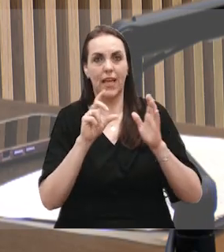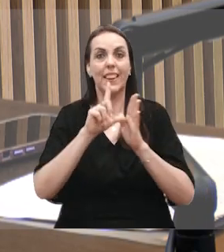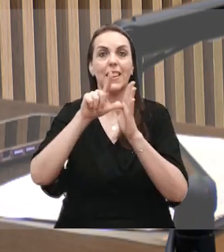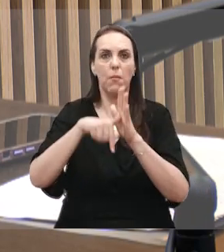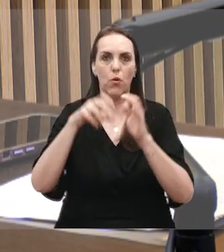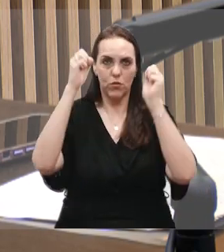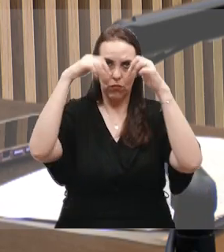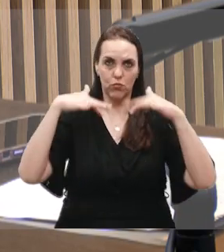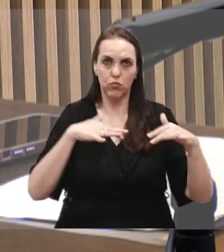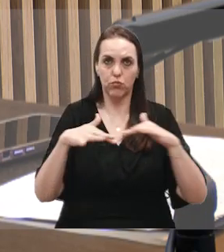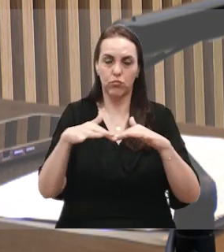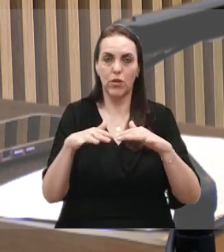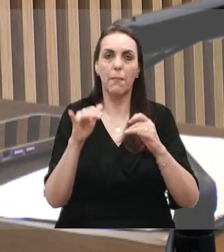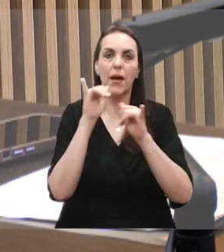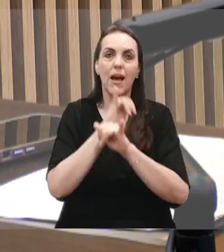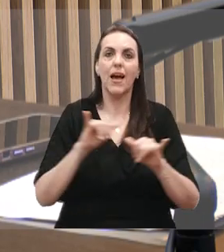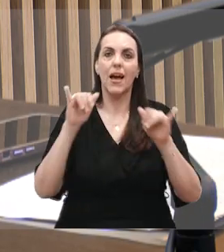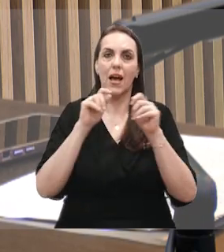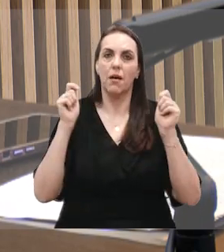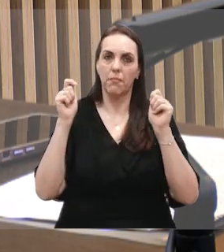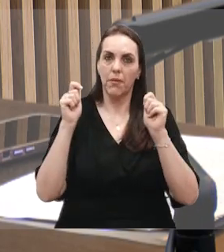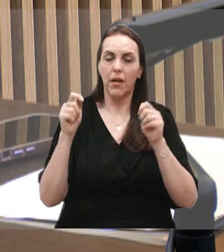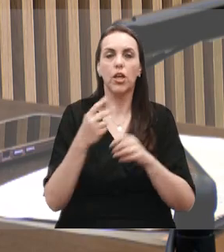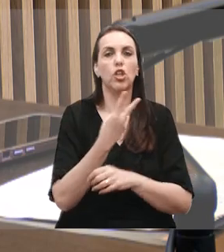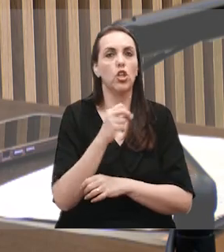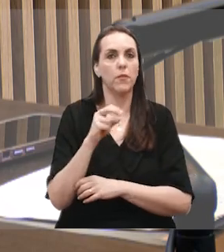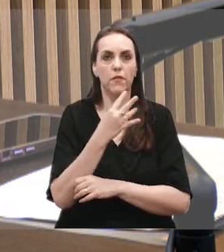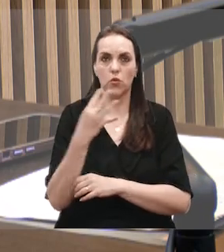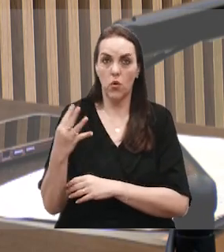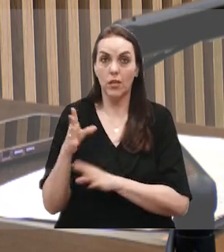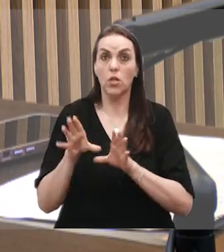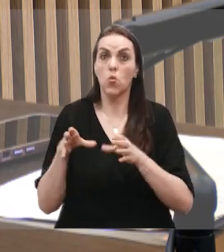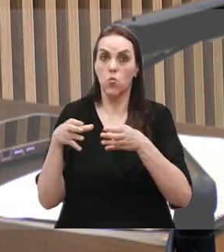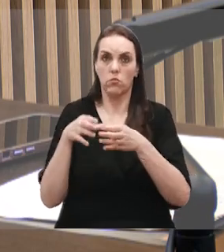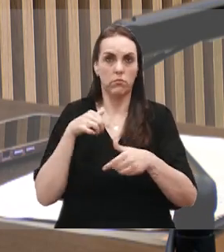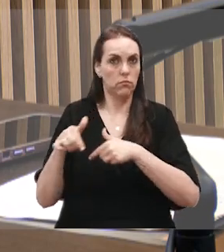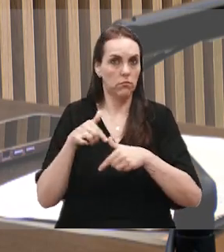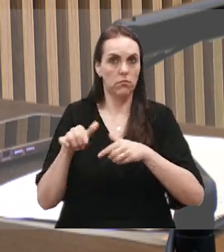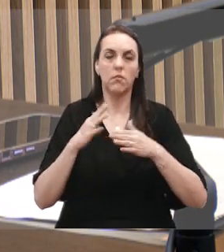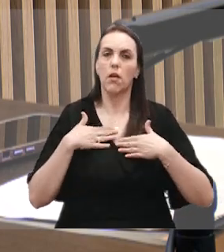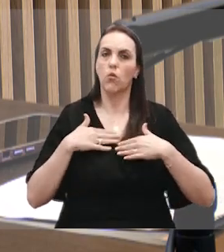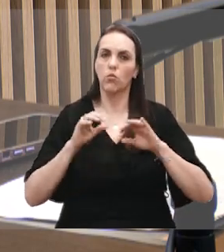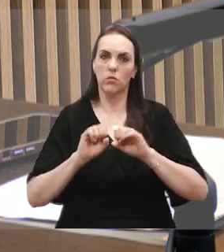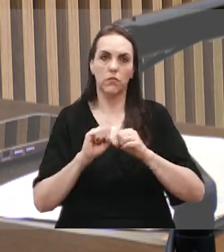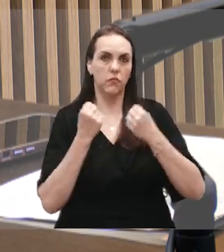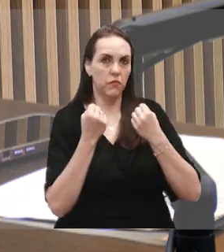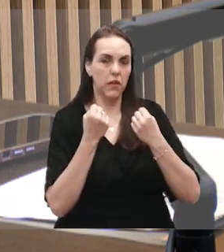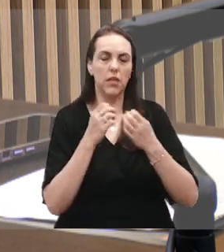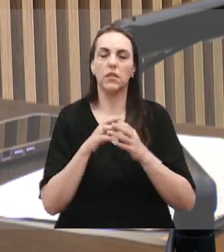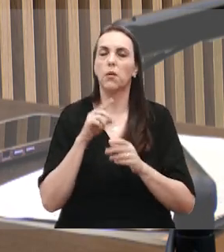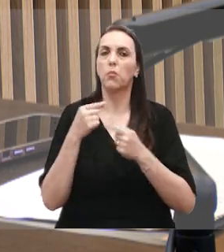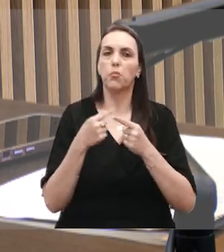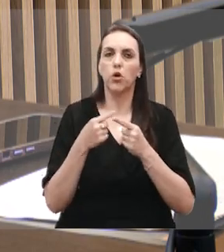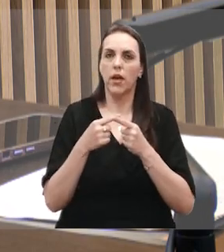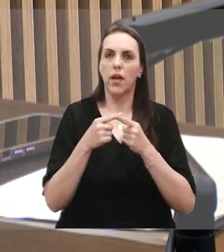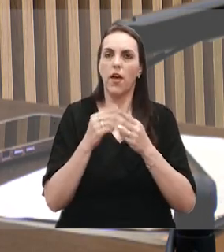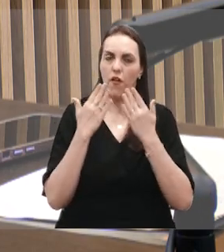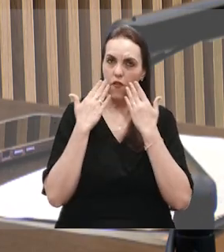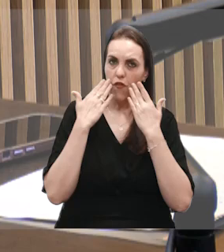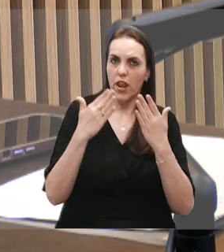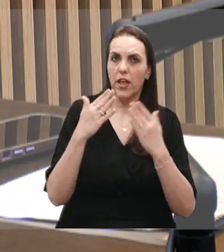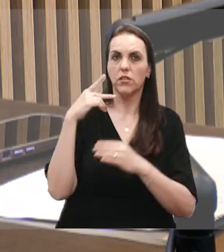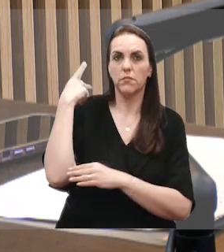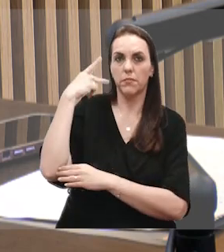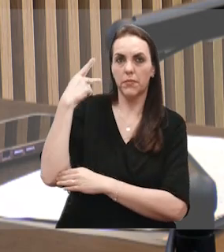de 2024, que a gente vai ter que ter um grupo de trabalho. Eu vou defender um grupo de trabalho, seja através de uma frente parlamentar, seja